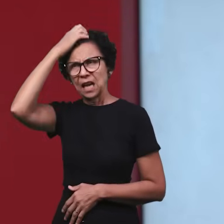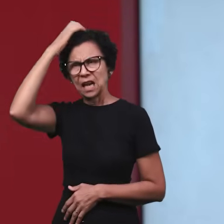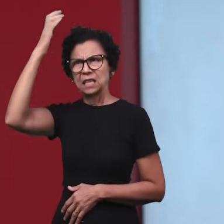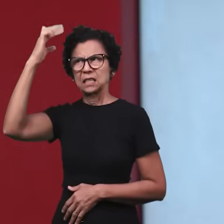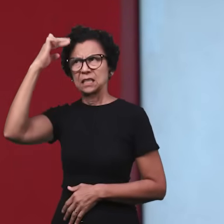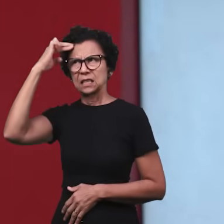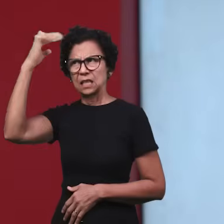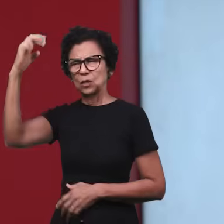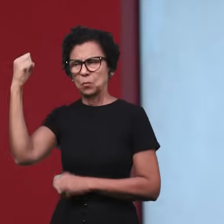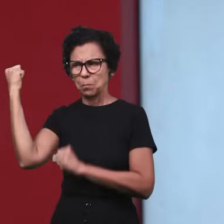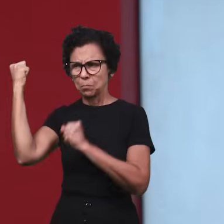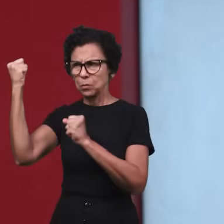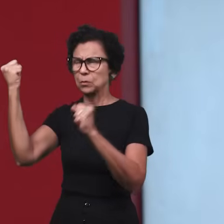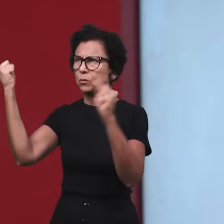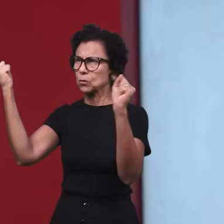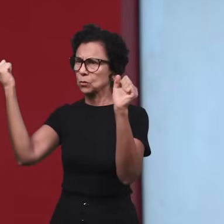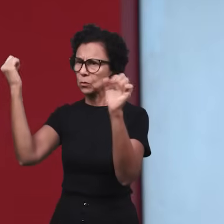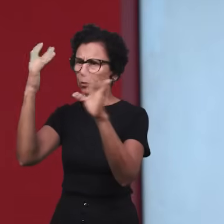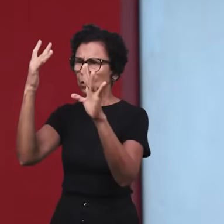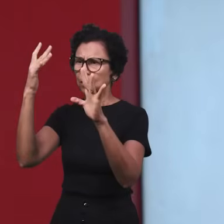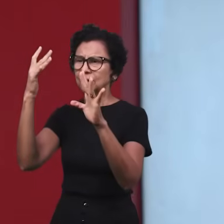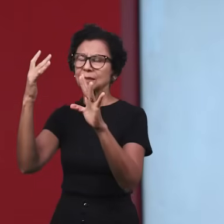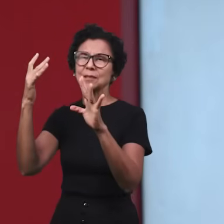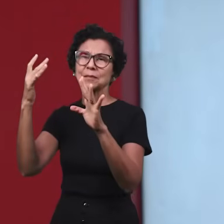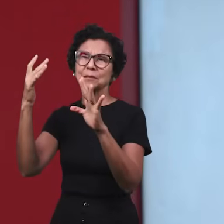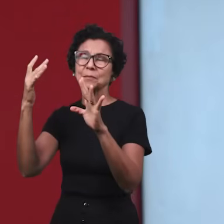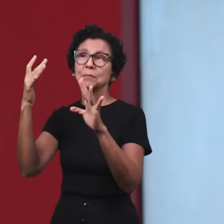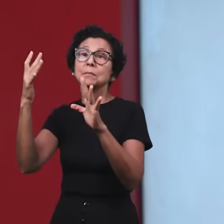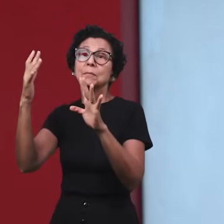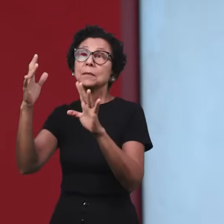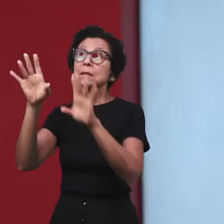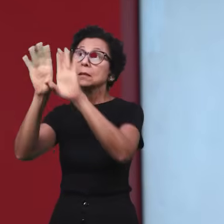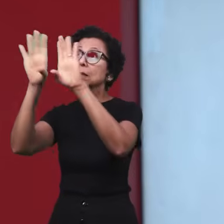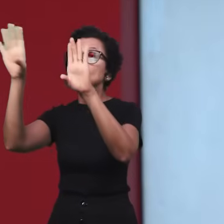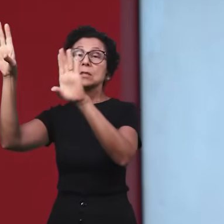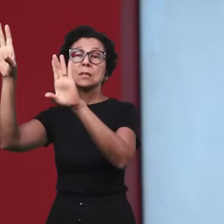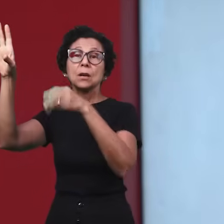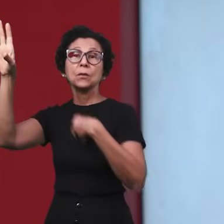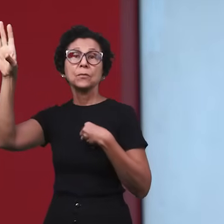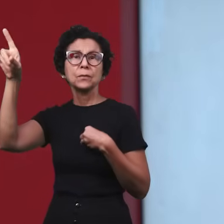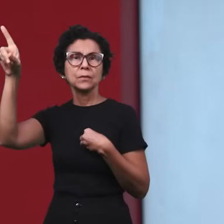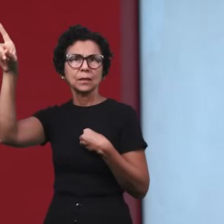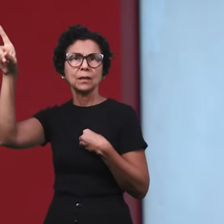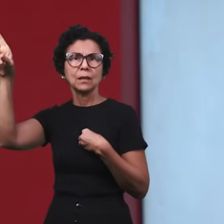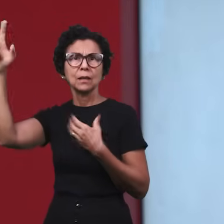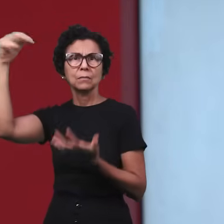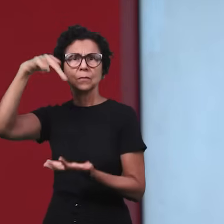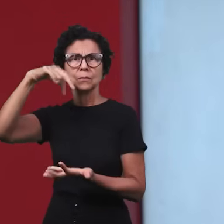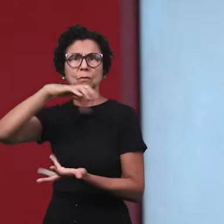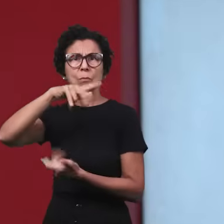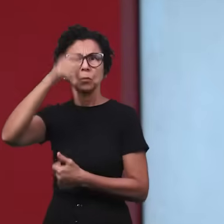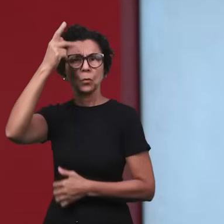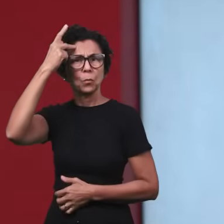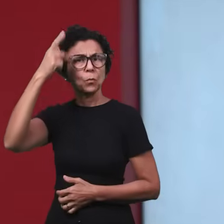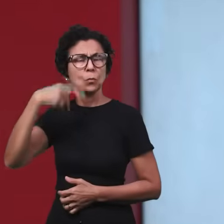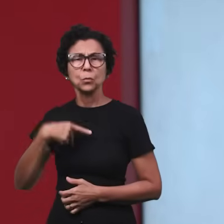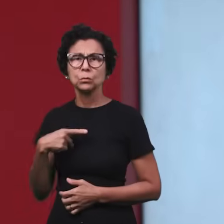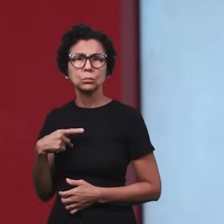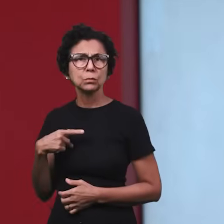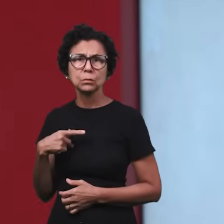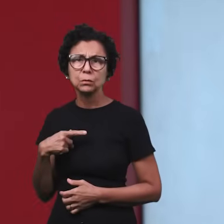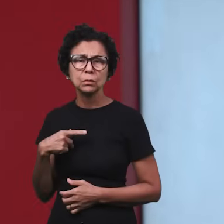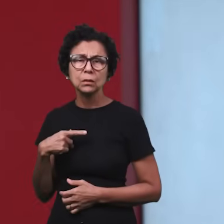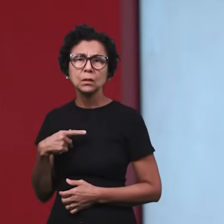poderoso, cheio de glória e majestade, Ele se fez homem. Ele veio até este mundo para ser acessível a nós. Ele andou